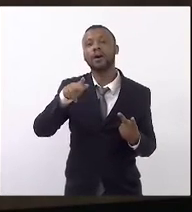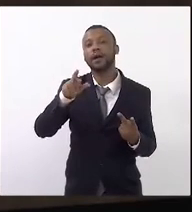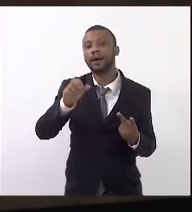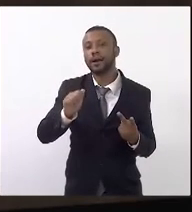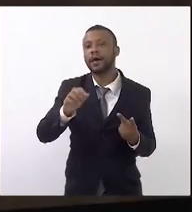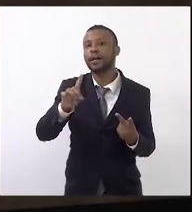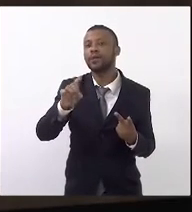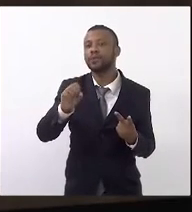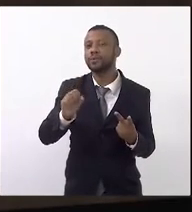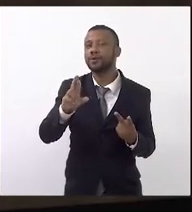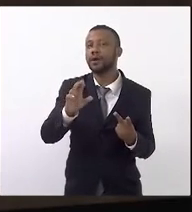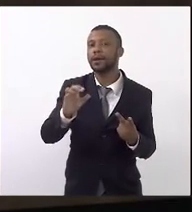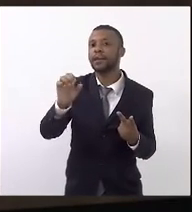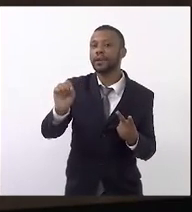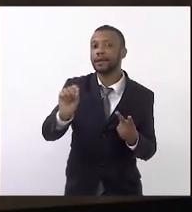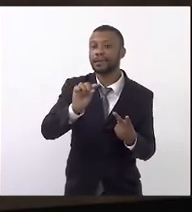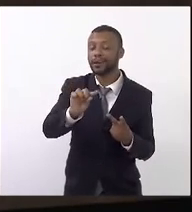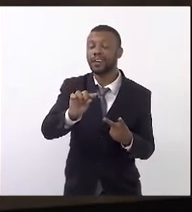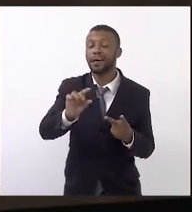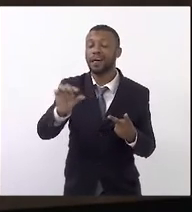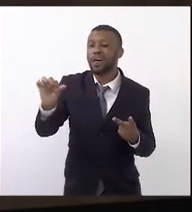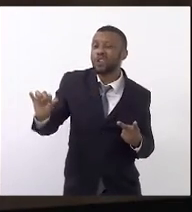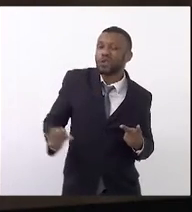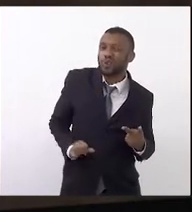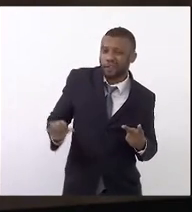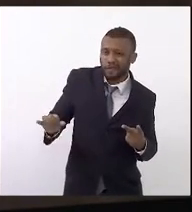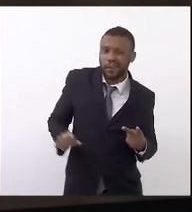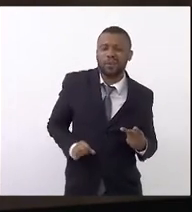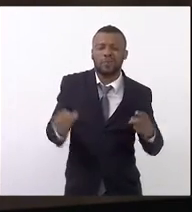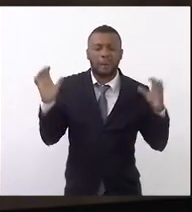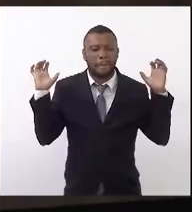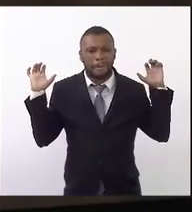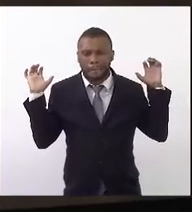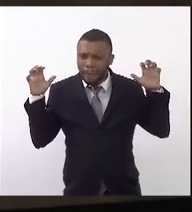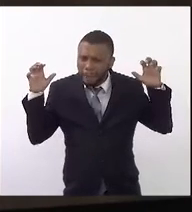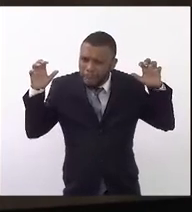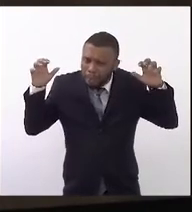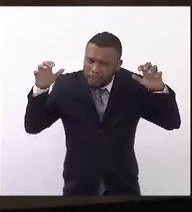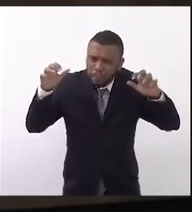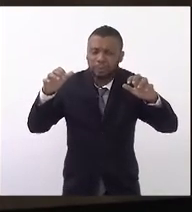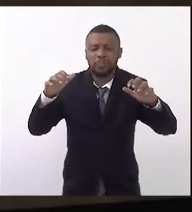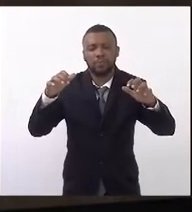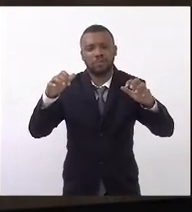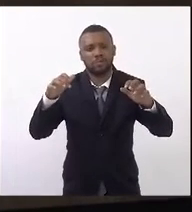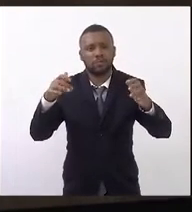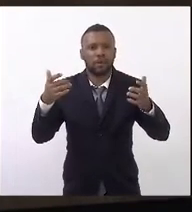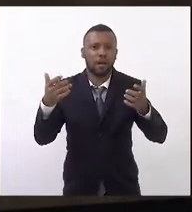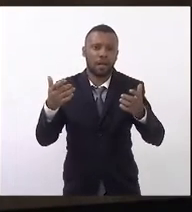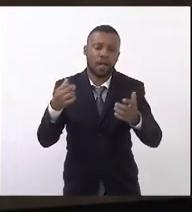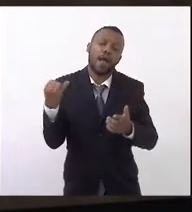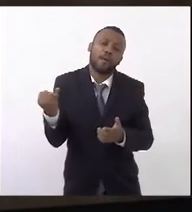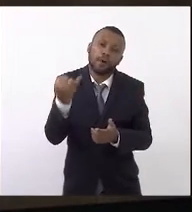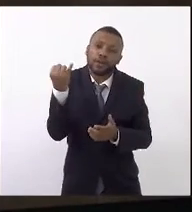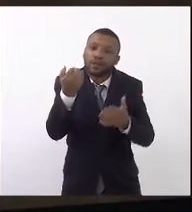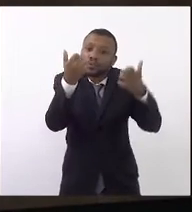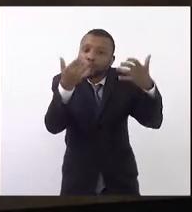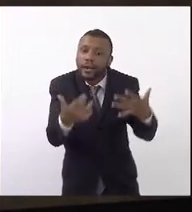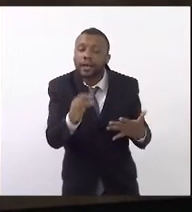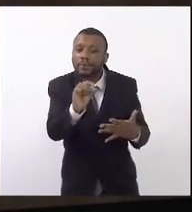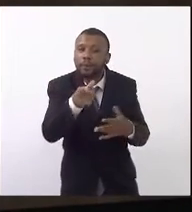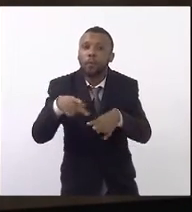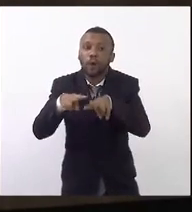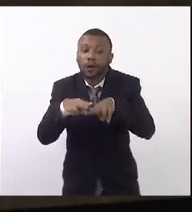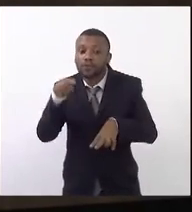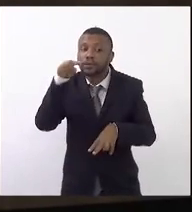sofreram calamidade pública, senhor presidente. É necessário frisar que é pela calamidade